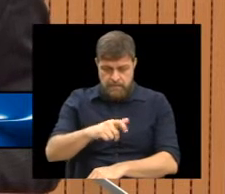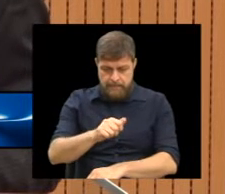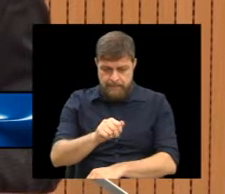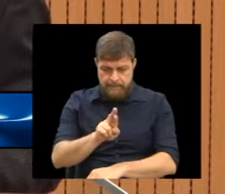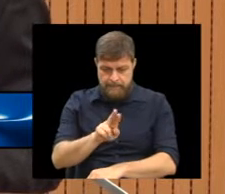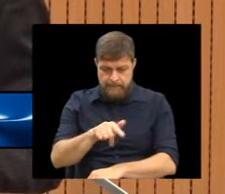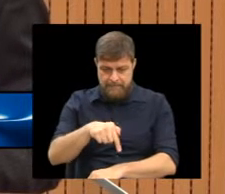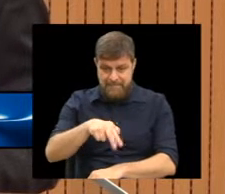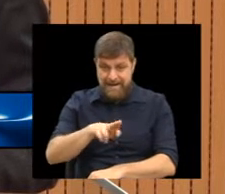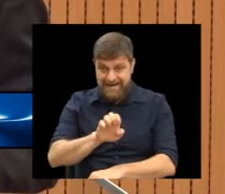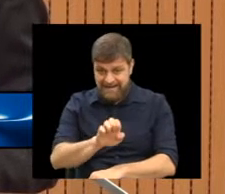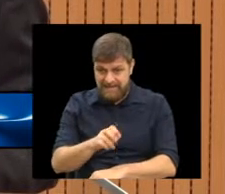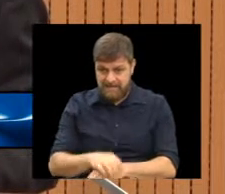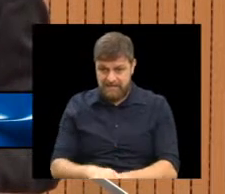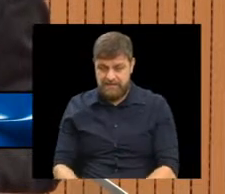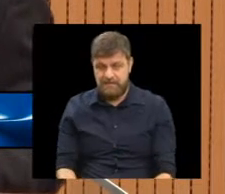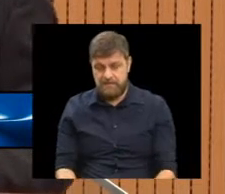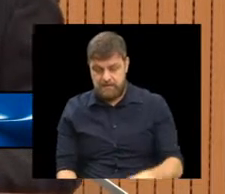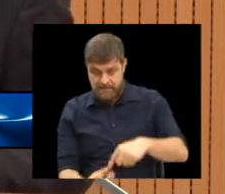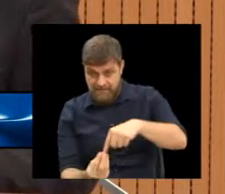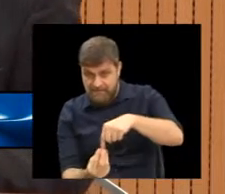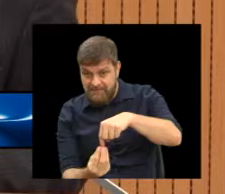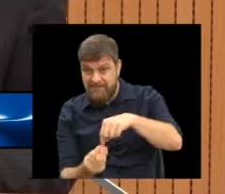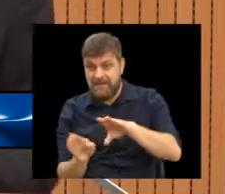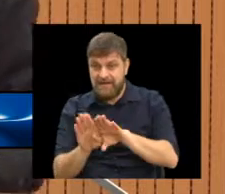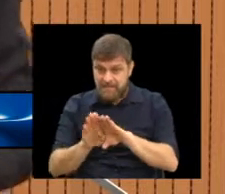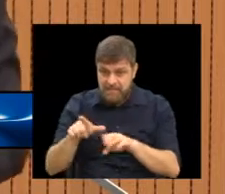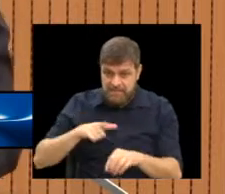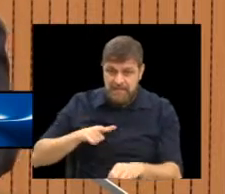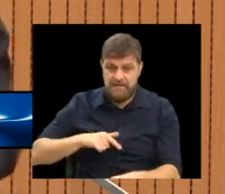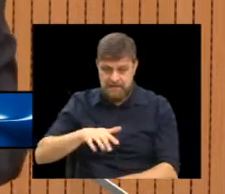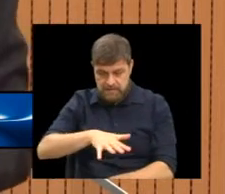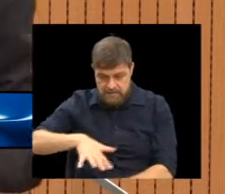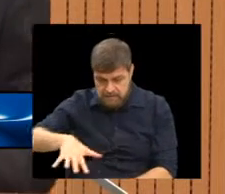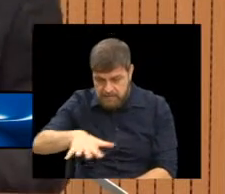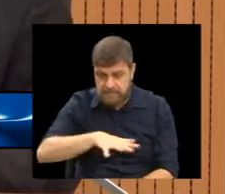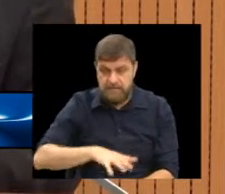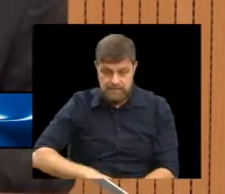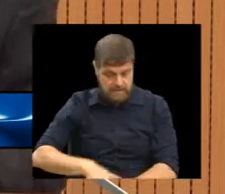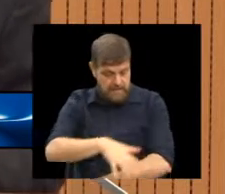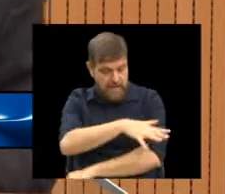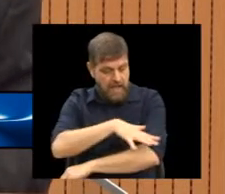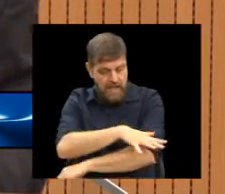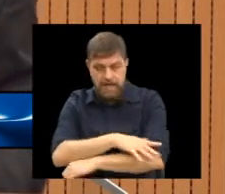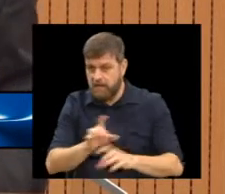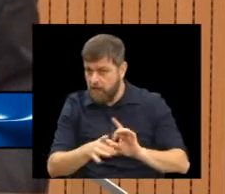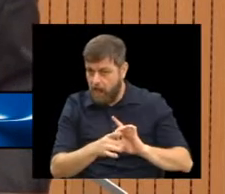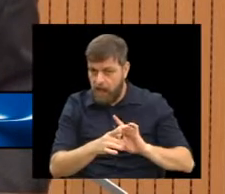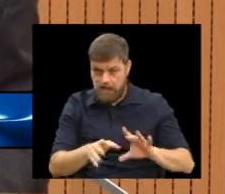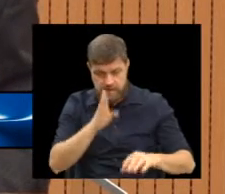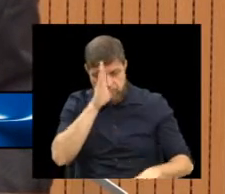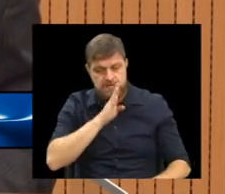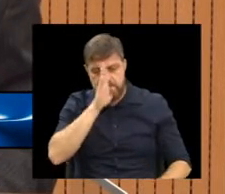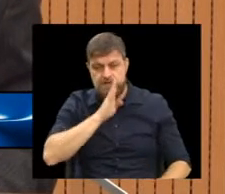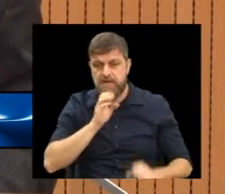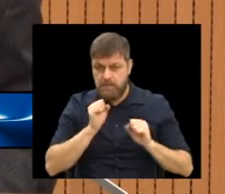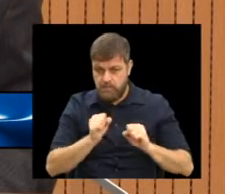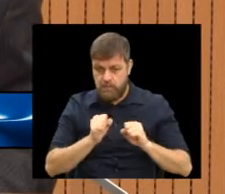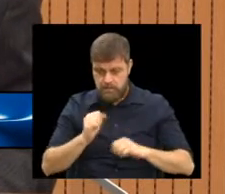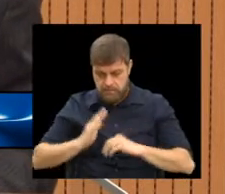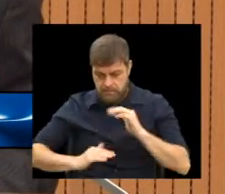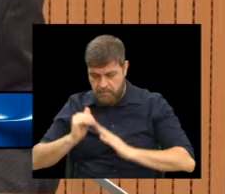sendo usada também pelos times da região que antigamente pagava para sair e hoje está tudo liberado. É uma